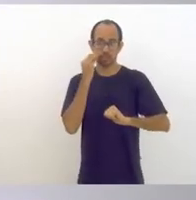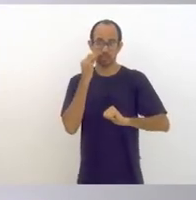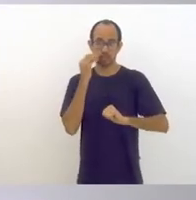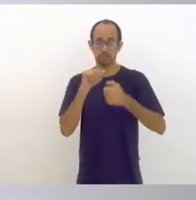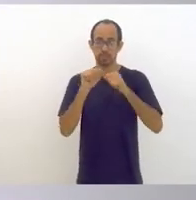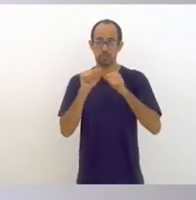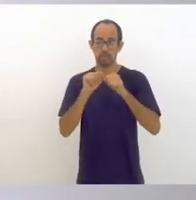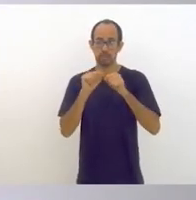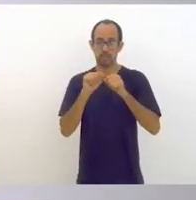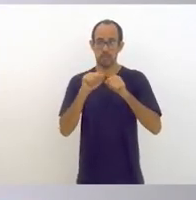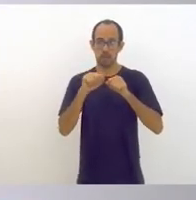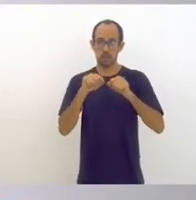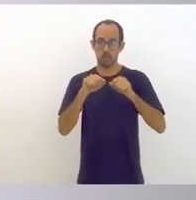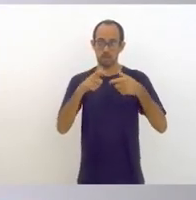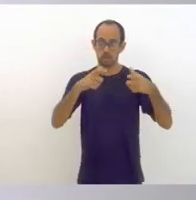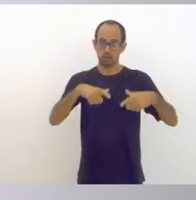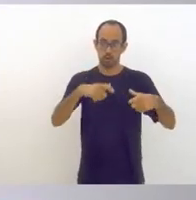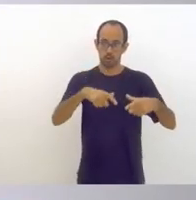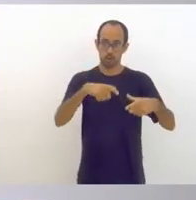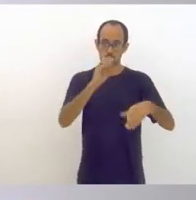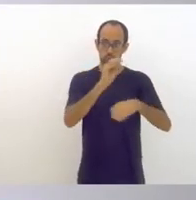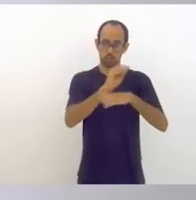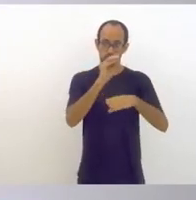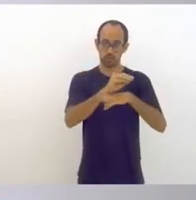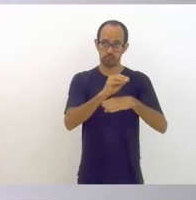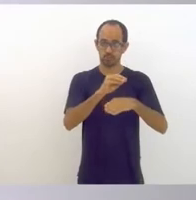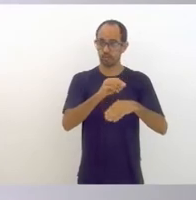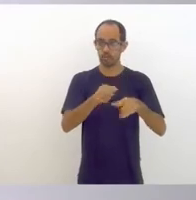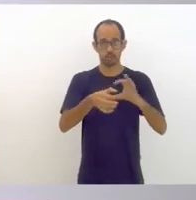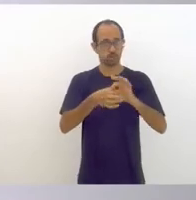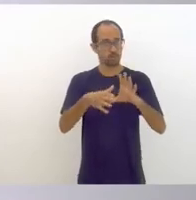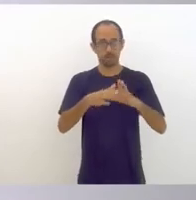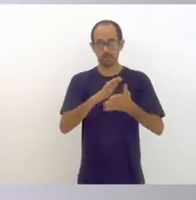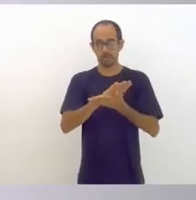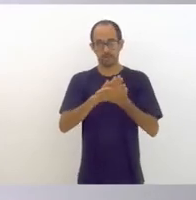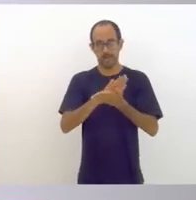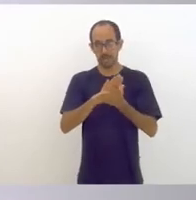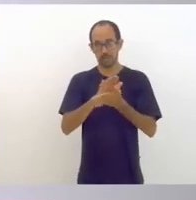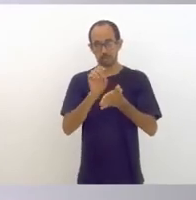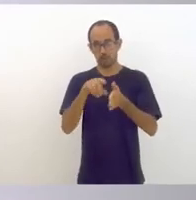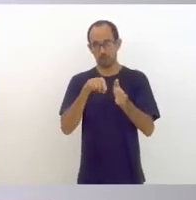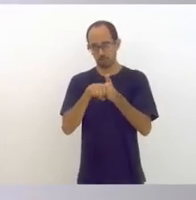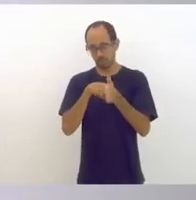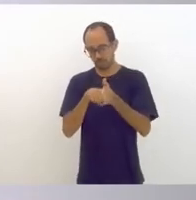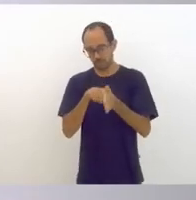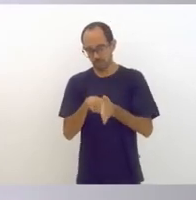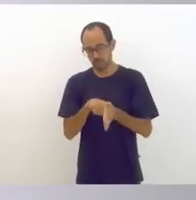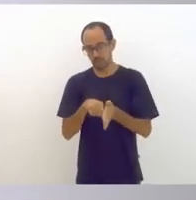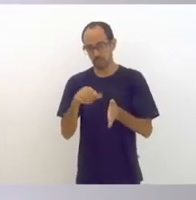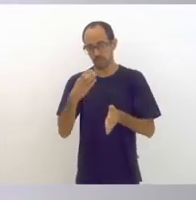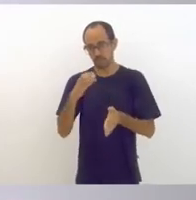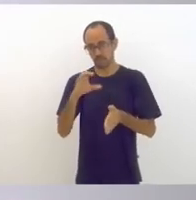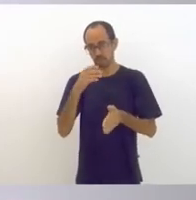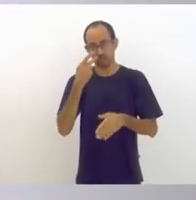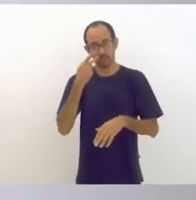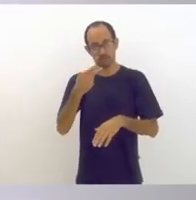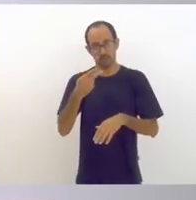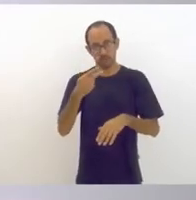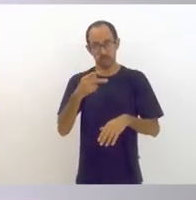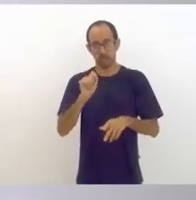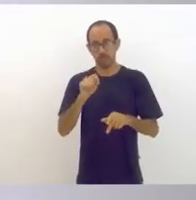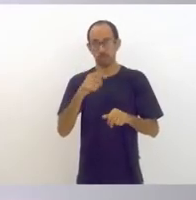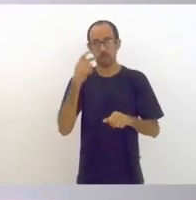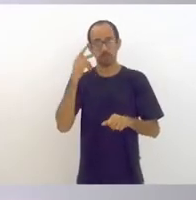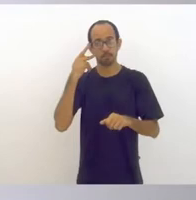dessa unidade de conservação, onde não é permitido nada, apenas pesquisa científica e visitação, para